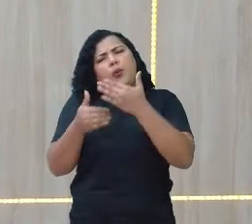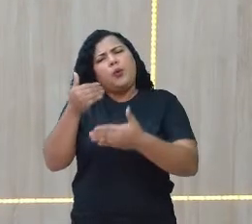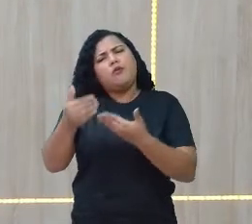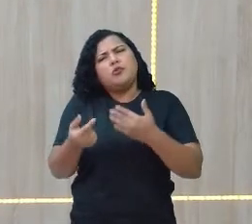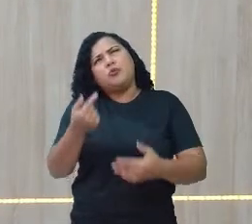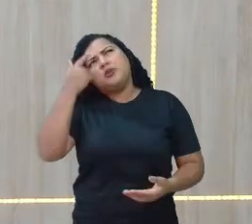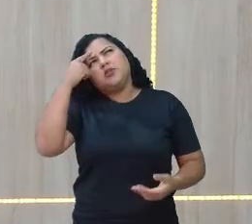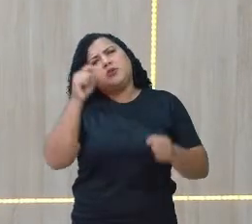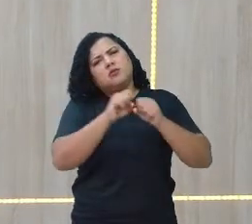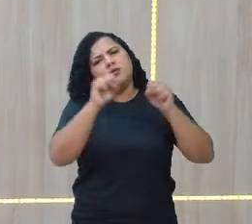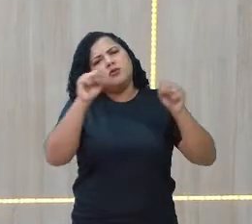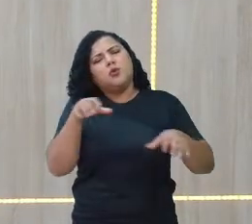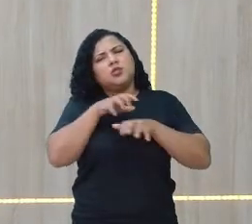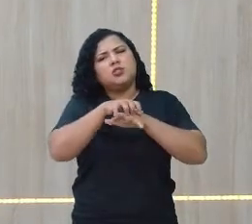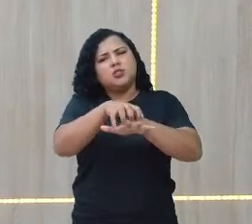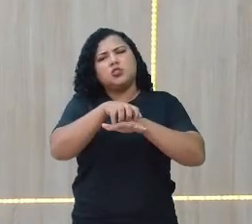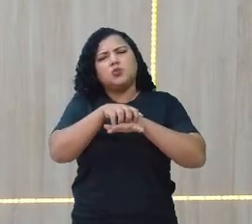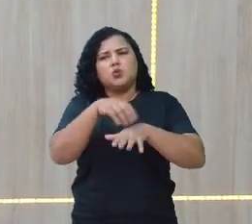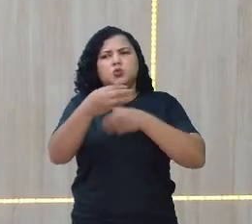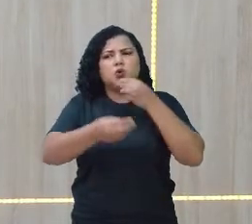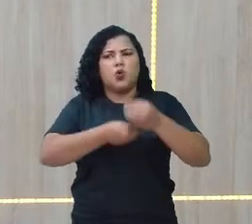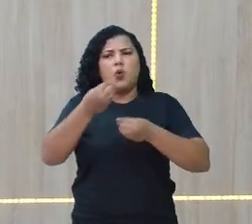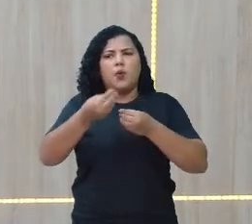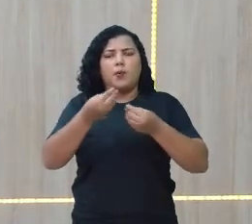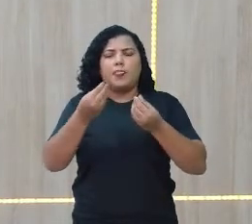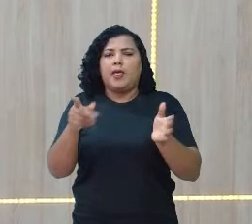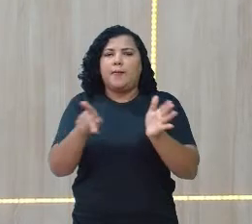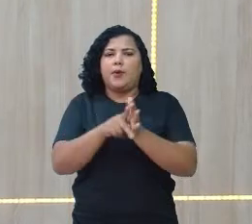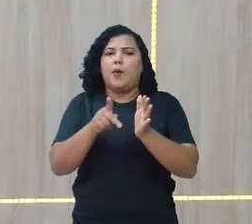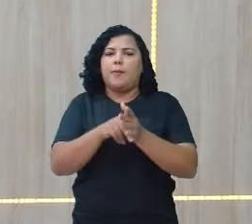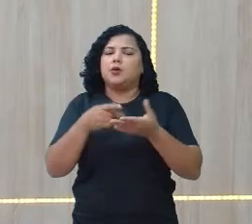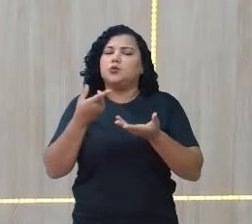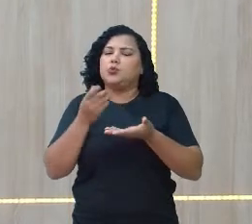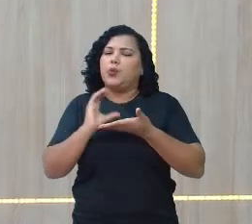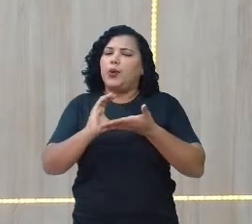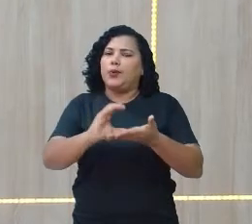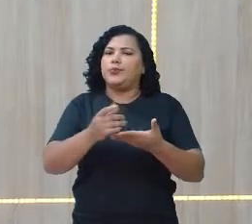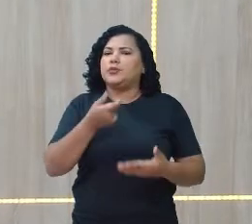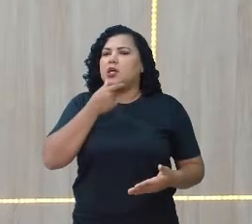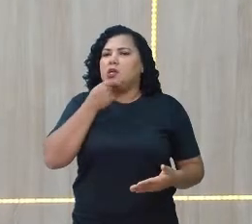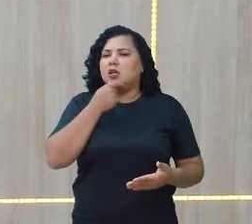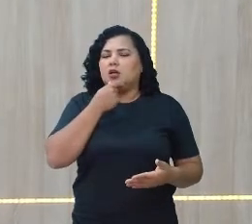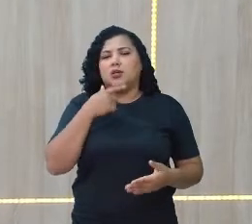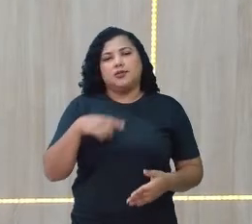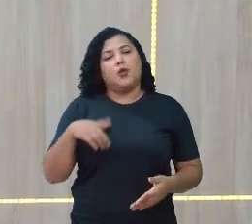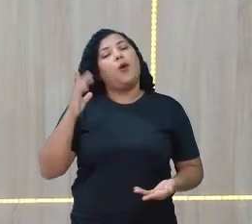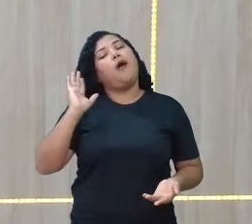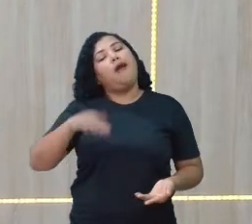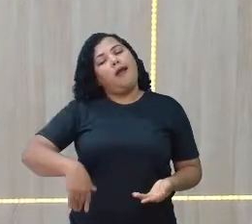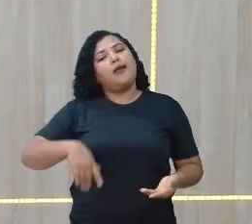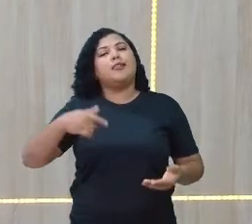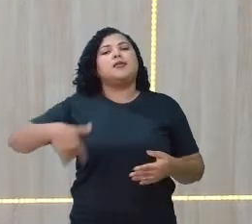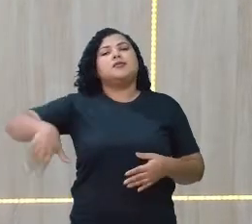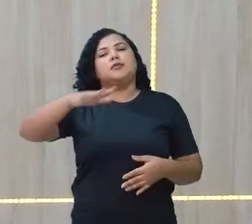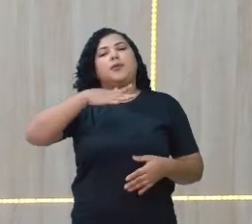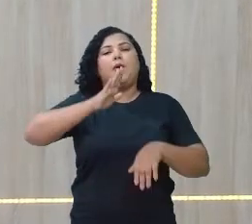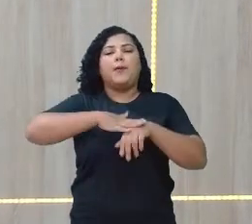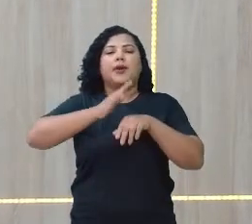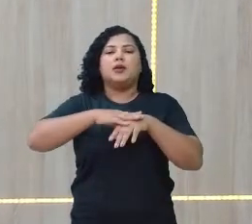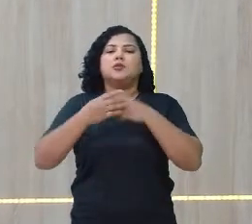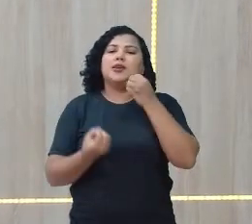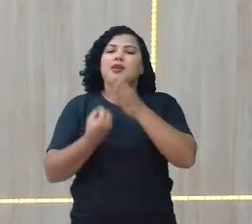de transporte a partir, sobretudo, de capital inglês. É justamente nesse contexto que vai surgir a famosa história